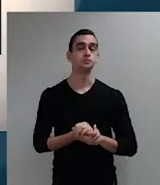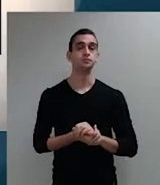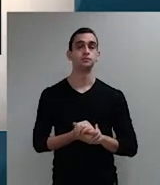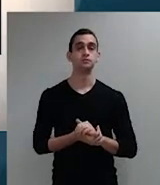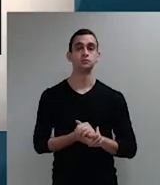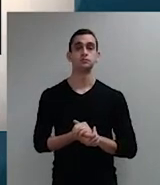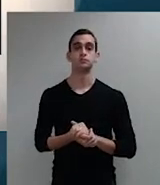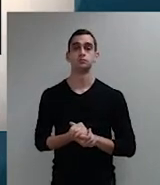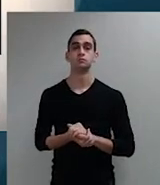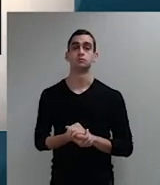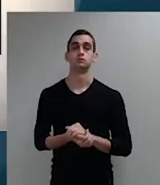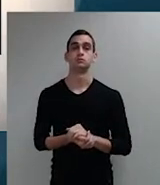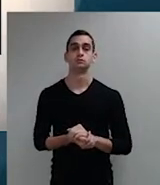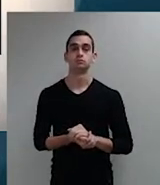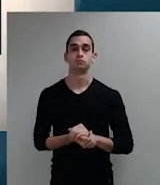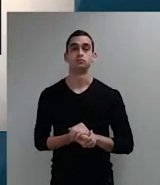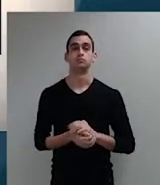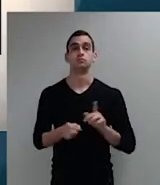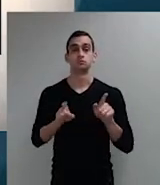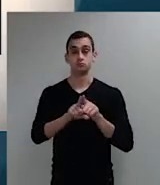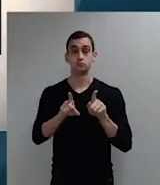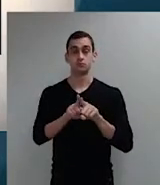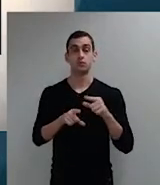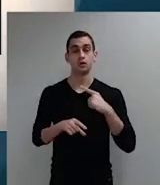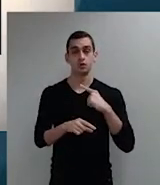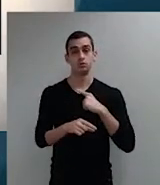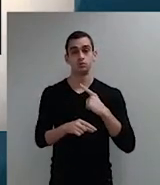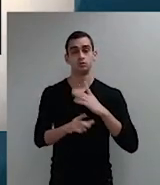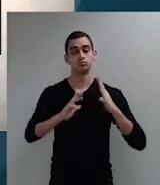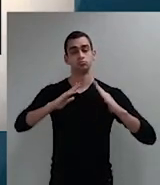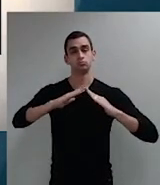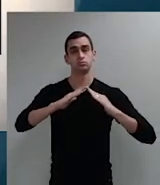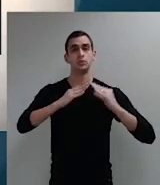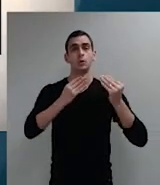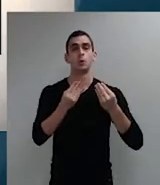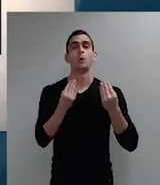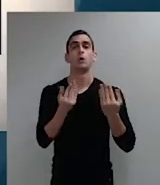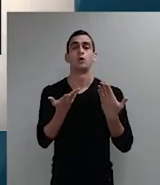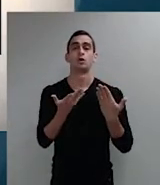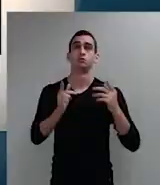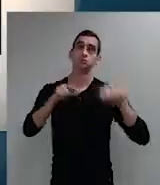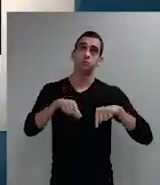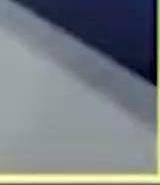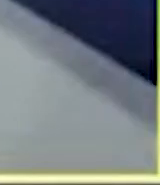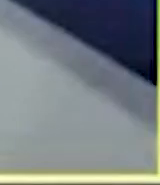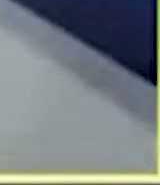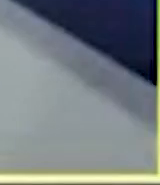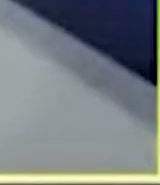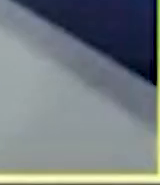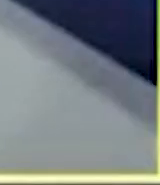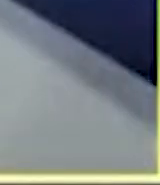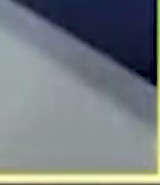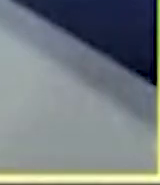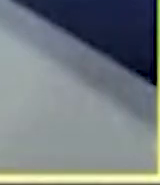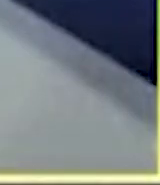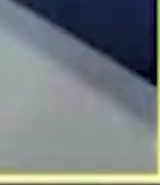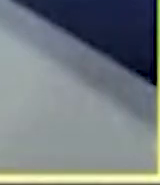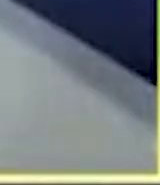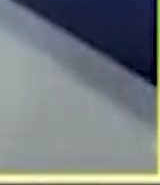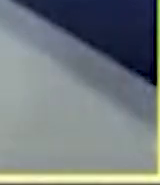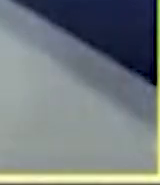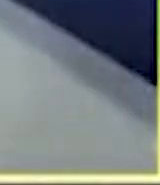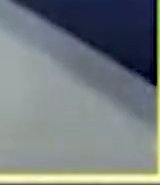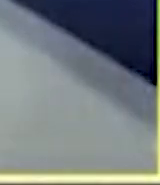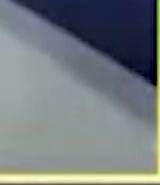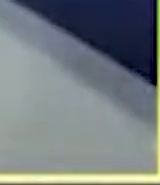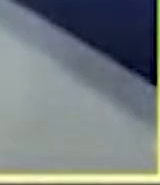para temporada aquele destinado à residência temporária por prazo não superior a 90 dias. A legislação, segundo o ministro, não